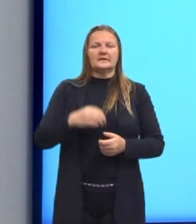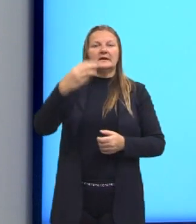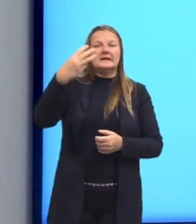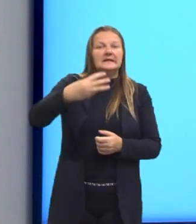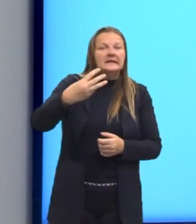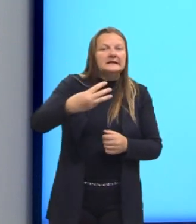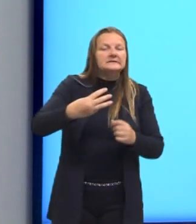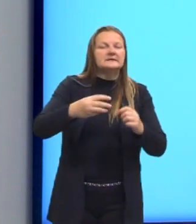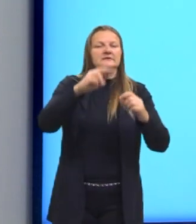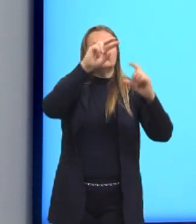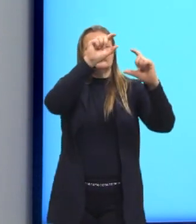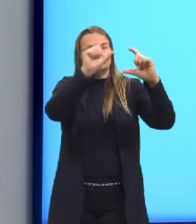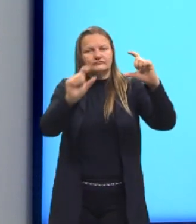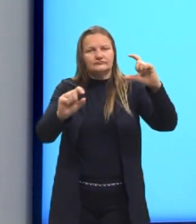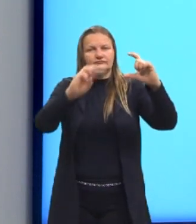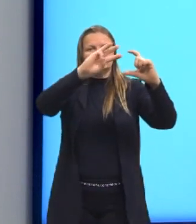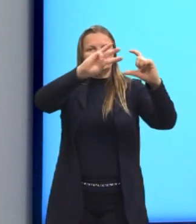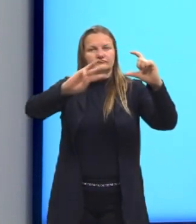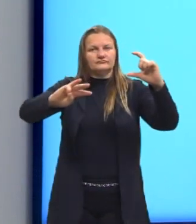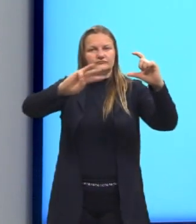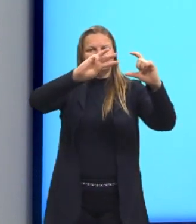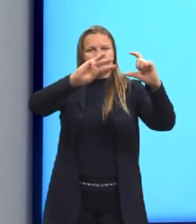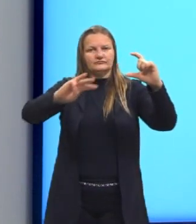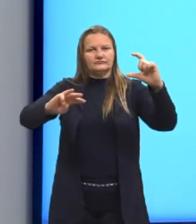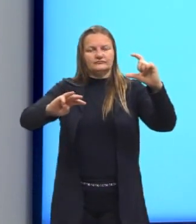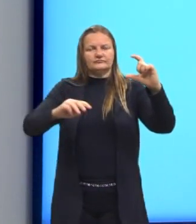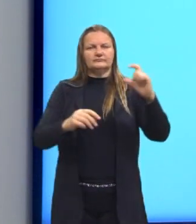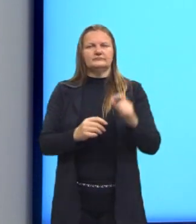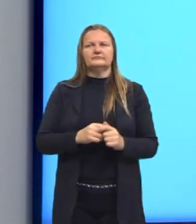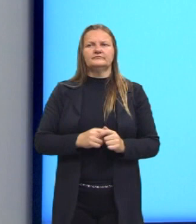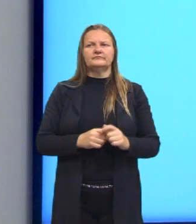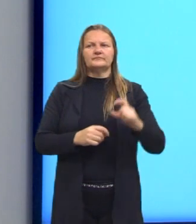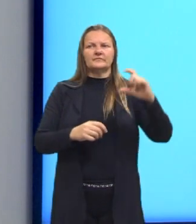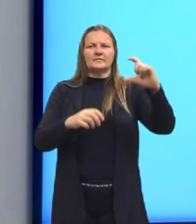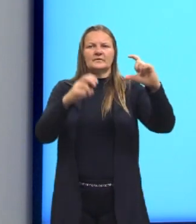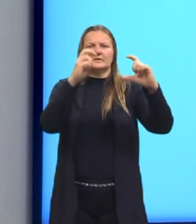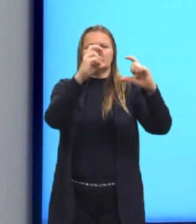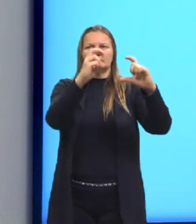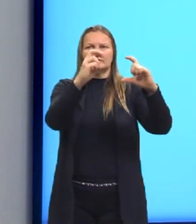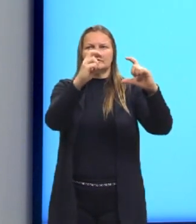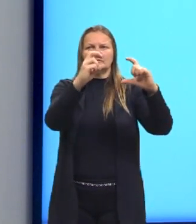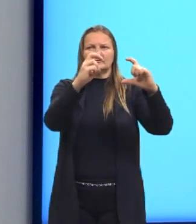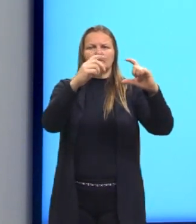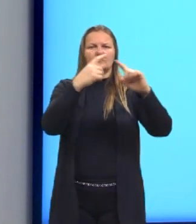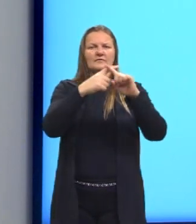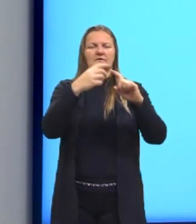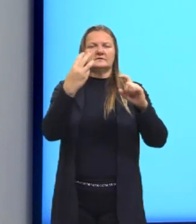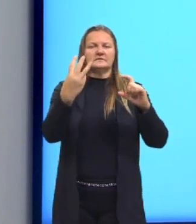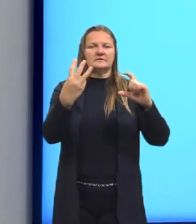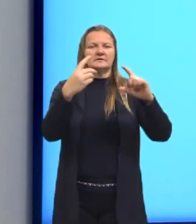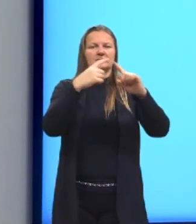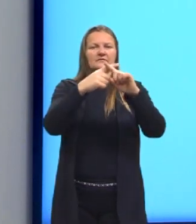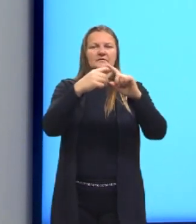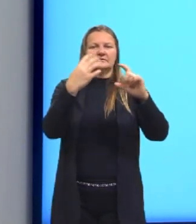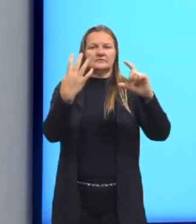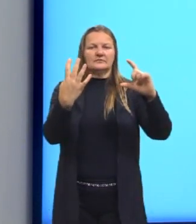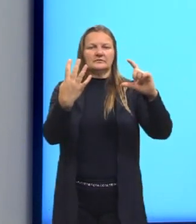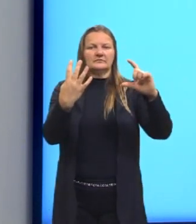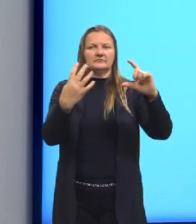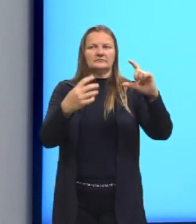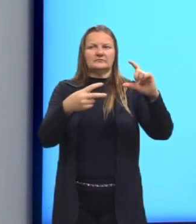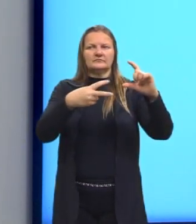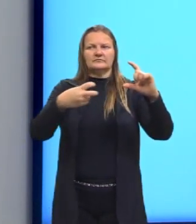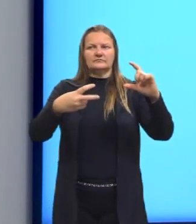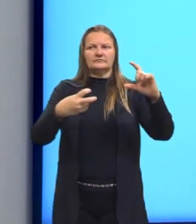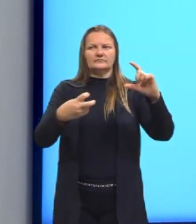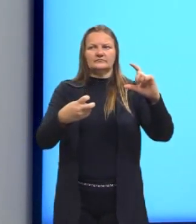a terceira diagonal principal. 5 vezes 3 vezes 4. E